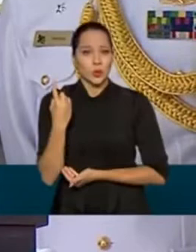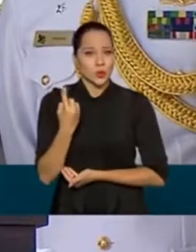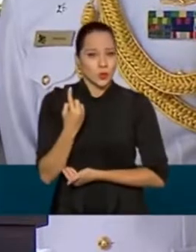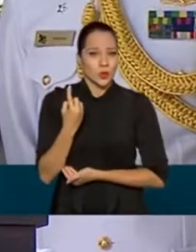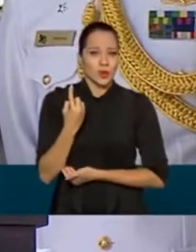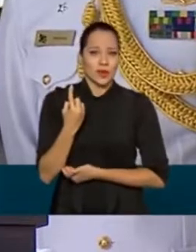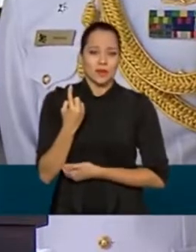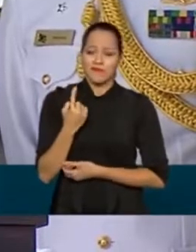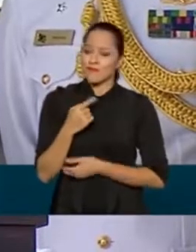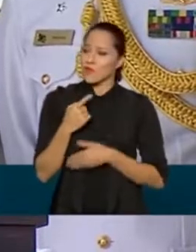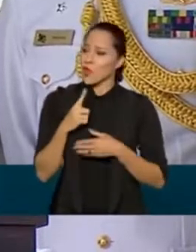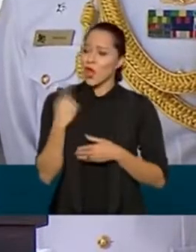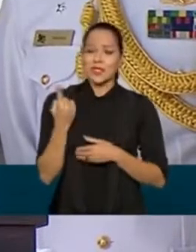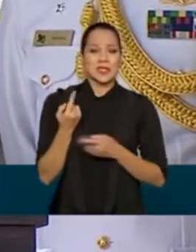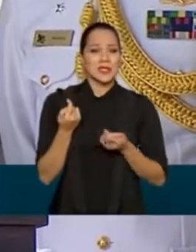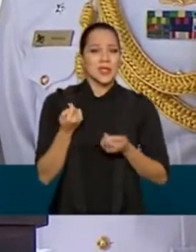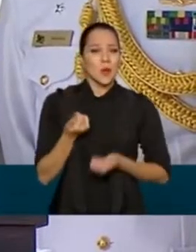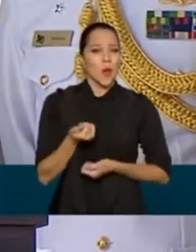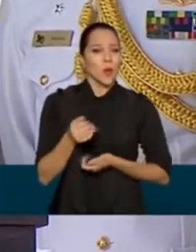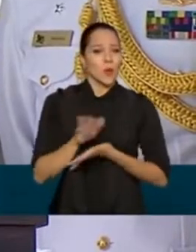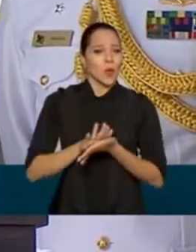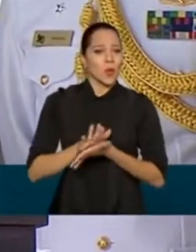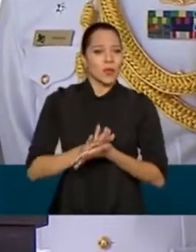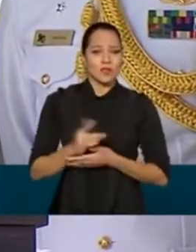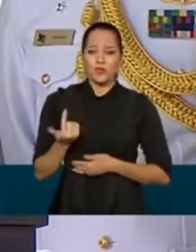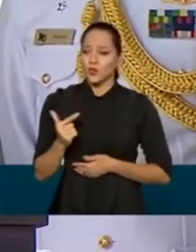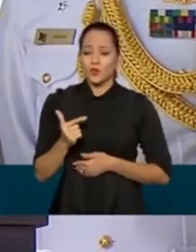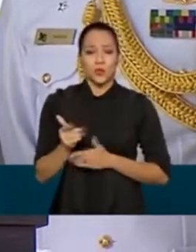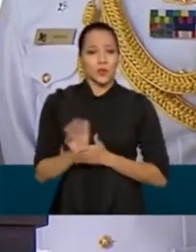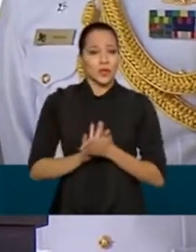seríamos o que somos, não teríamos o que temos.